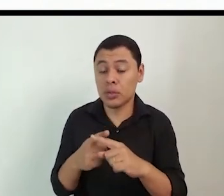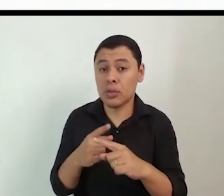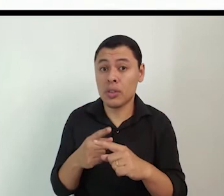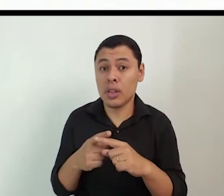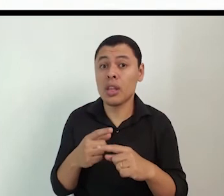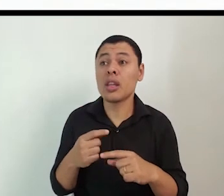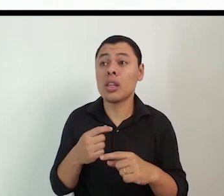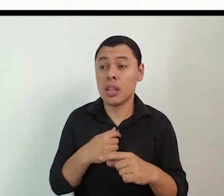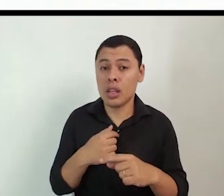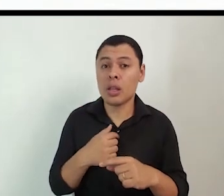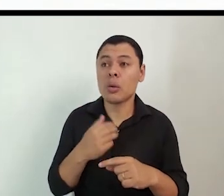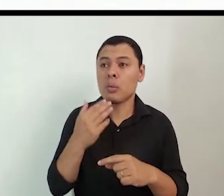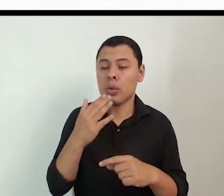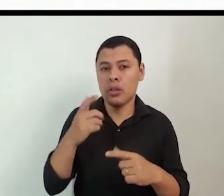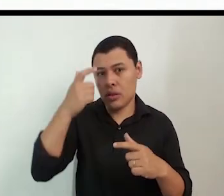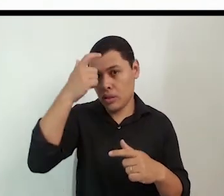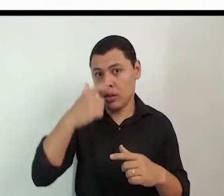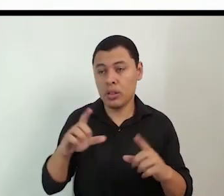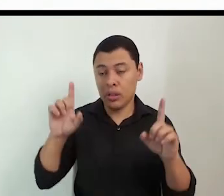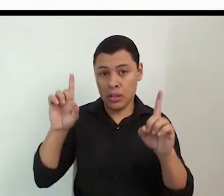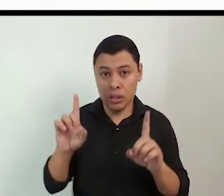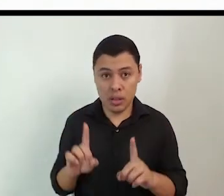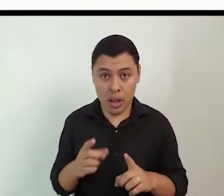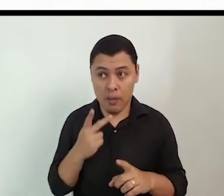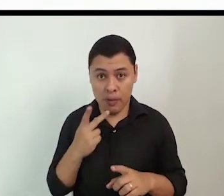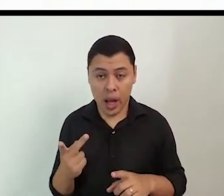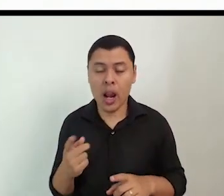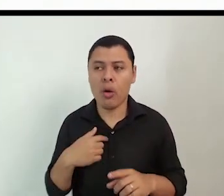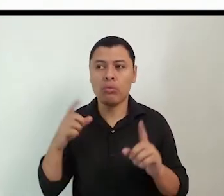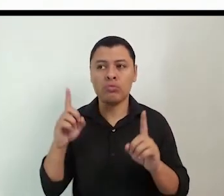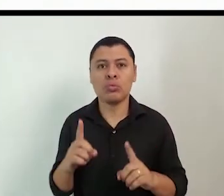está aplicando como PCD ou não, é,